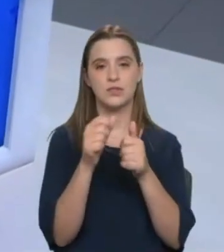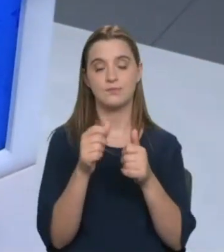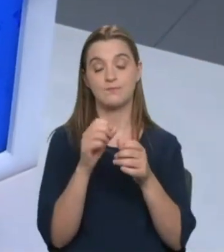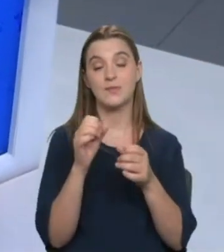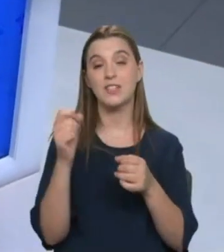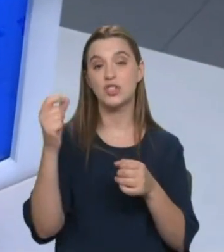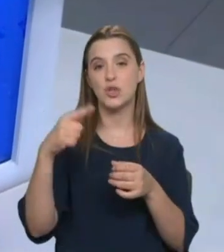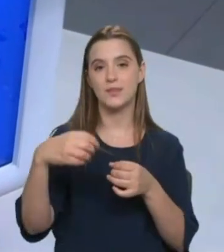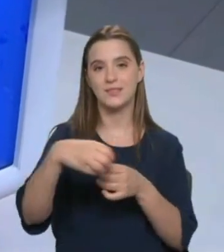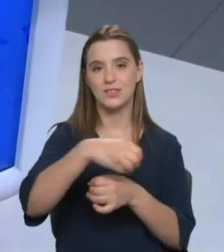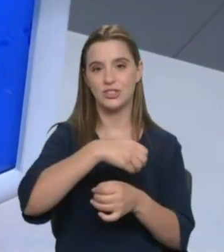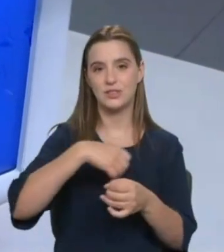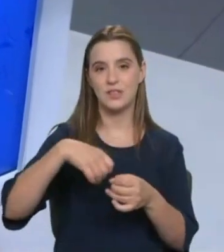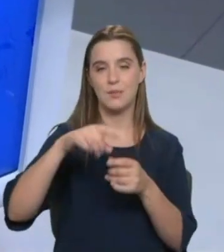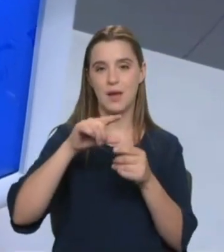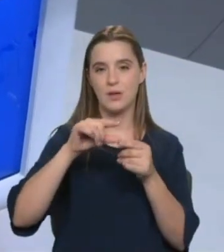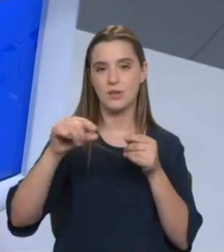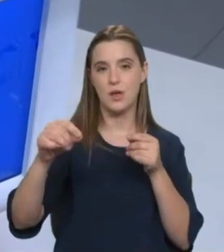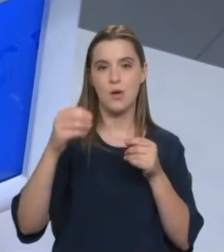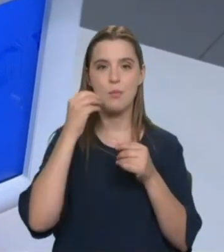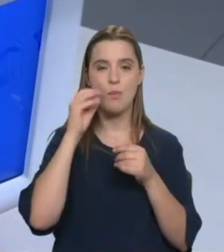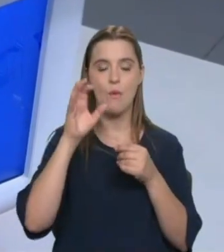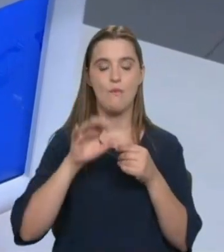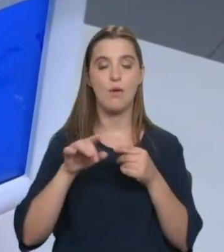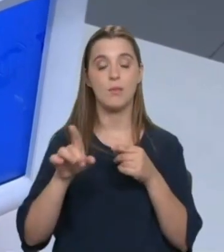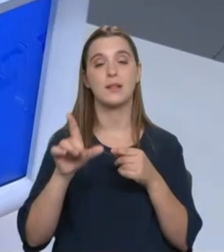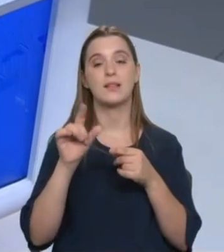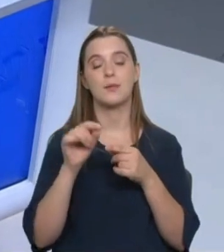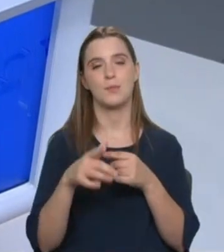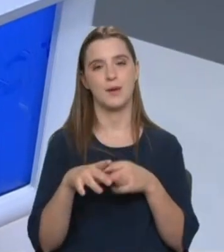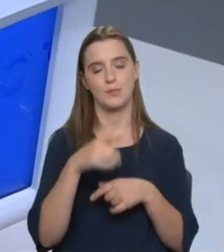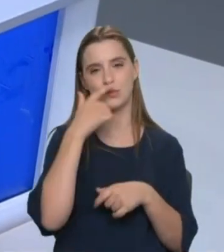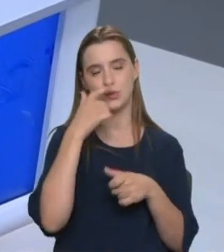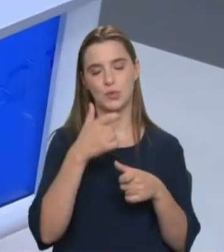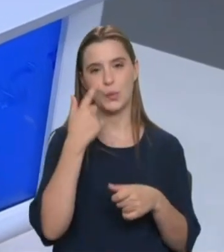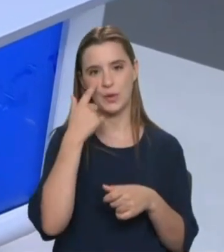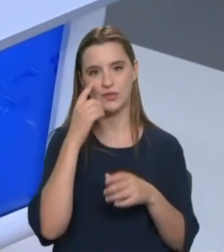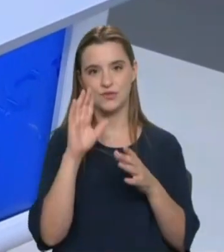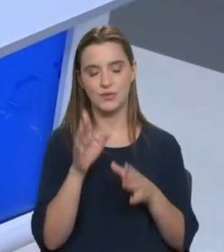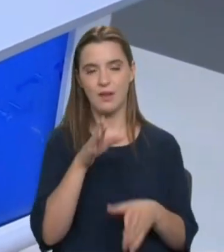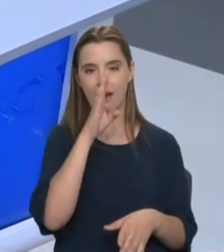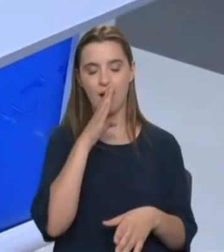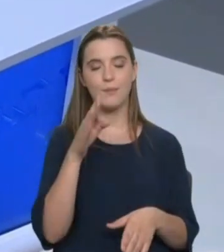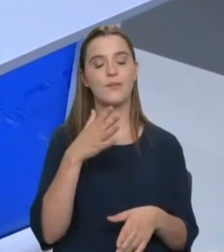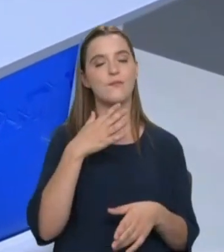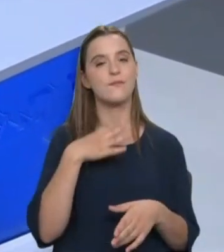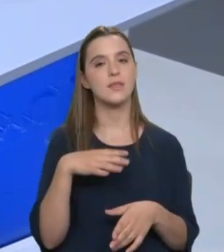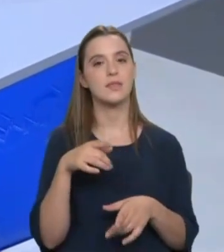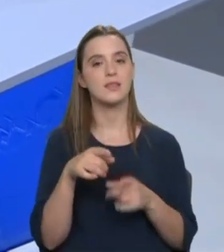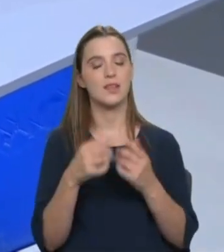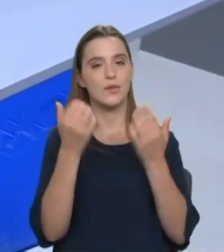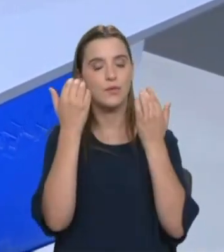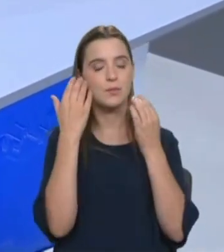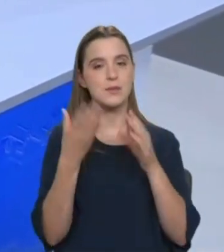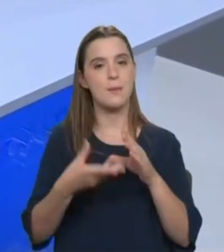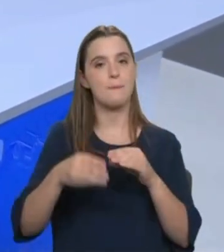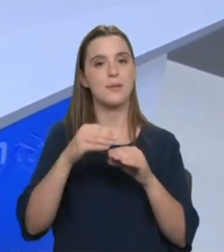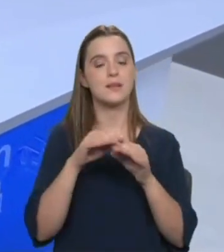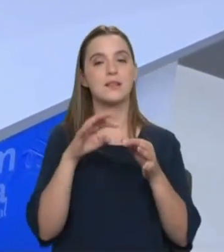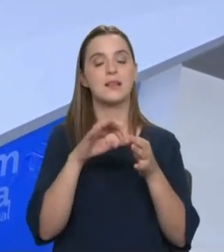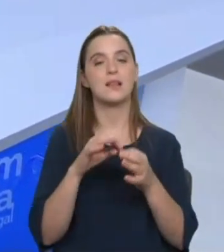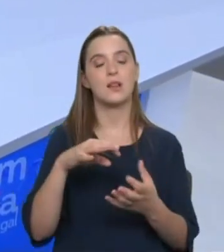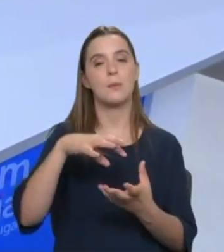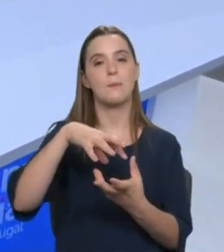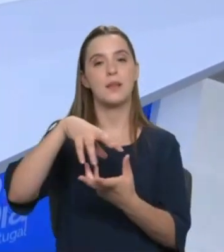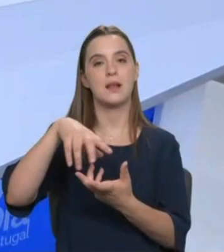com uma novela que os telespectadores da Última Fronteira já estão habituados a conhecer e querem sempre saber mais informações, que é o do famoso Planeta 9, do